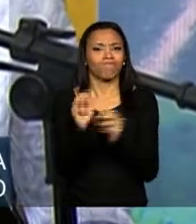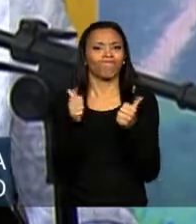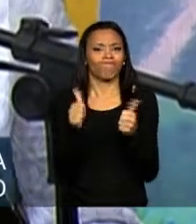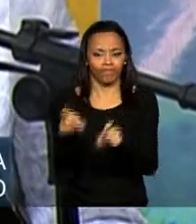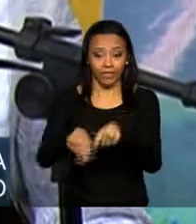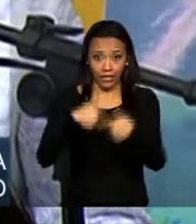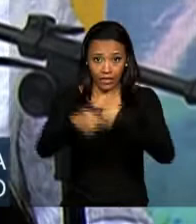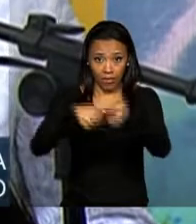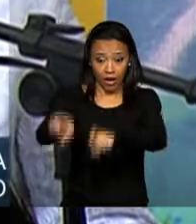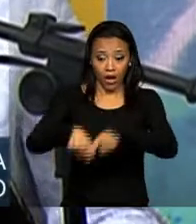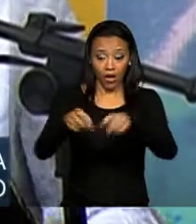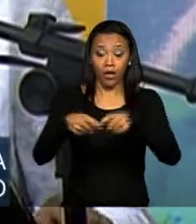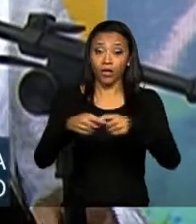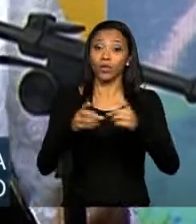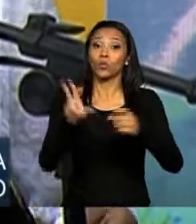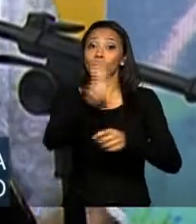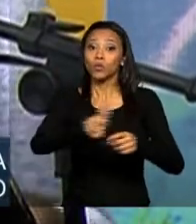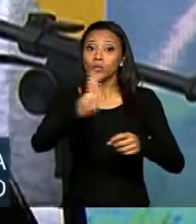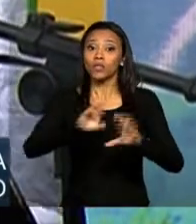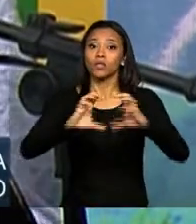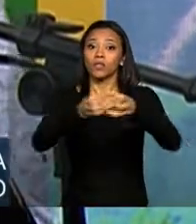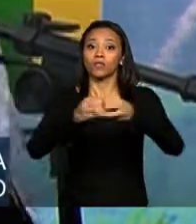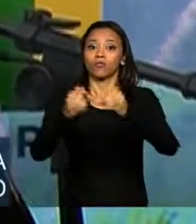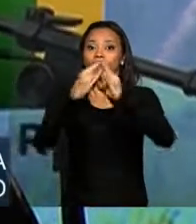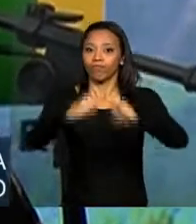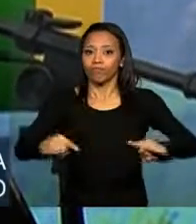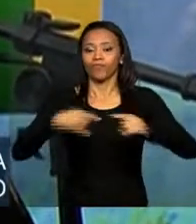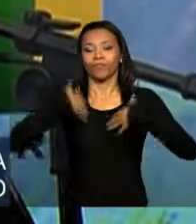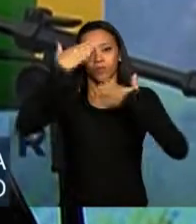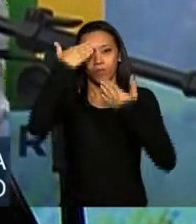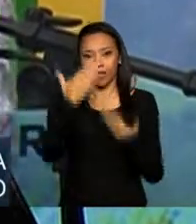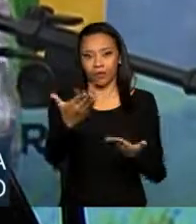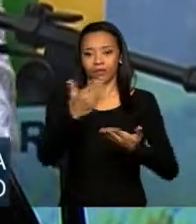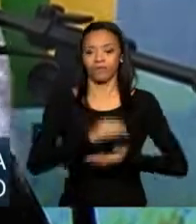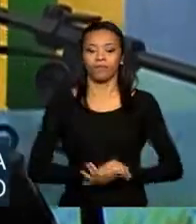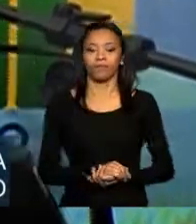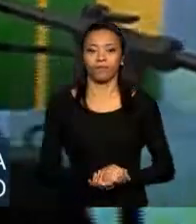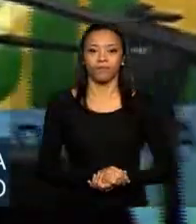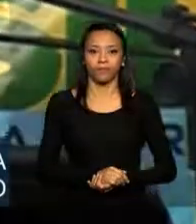baseado em assentamento da reforma agrária Muito obrigado